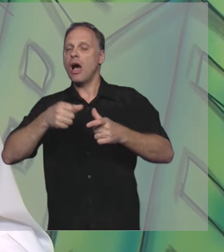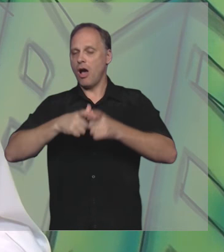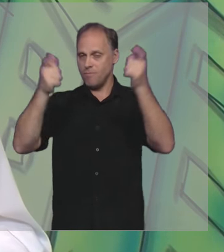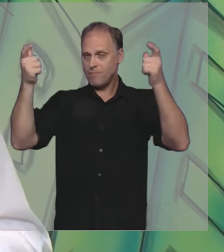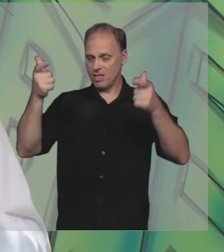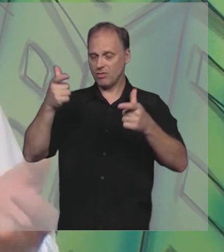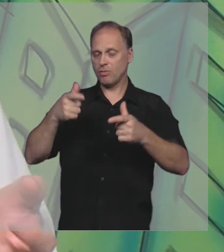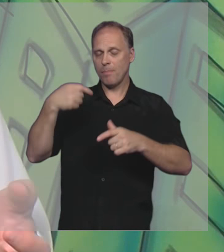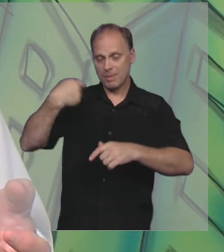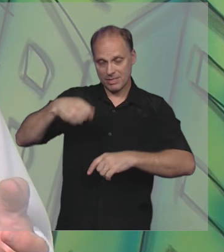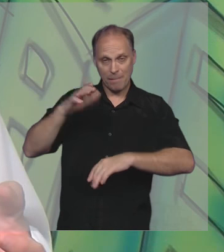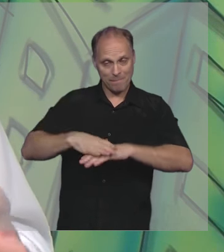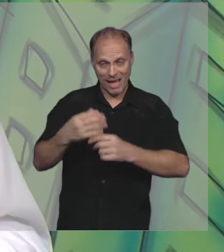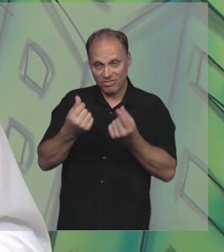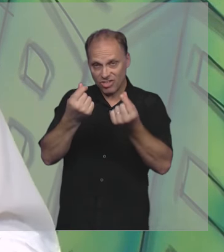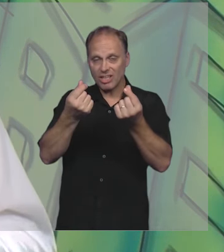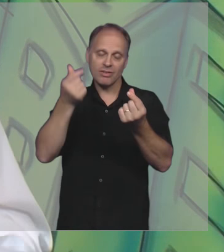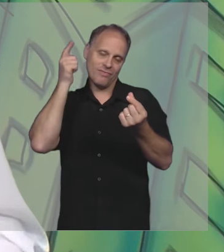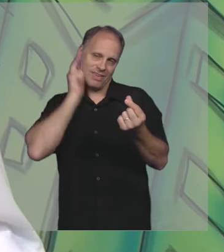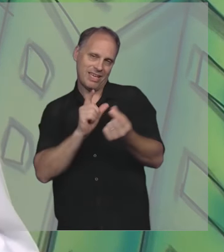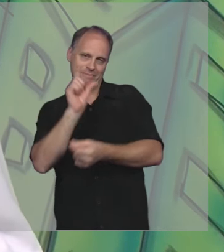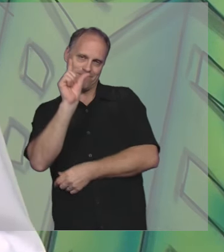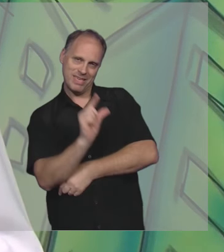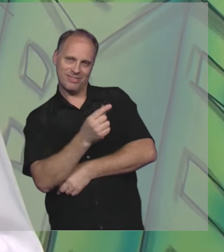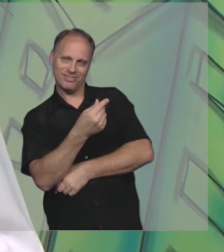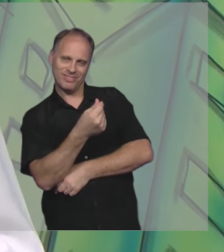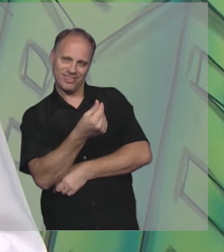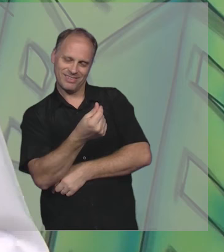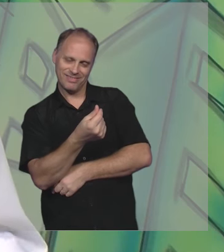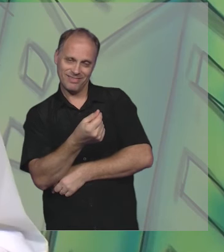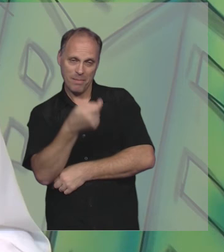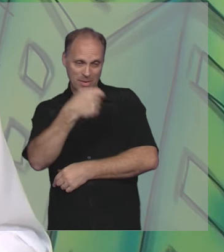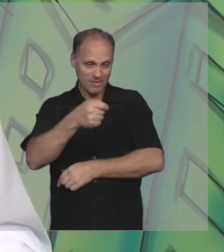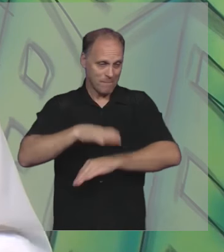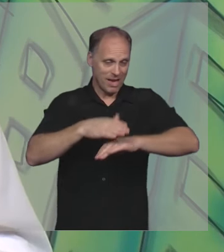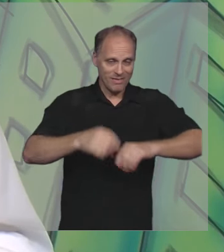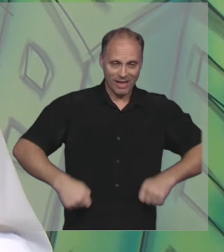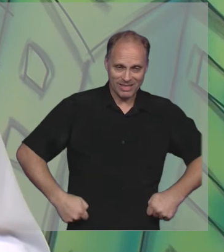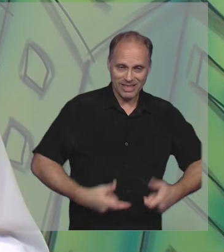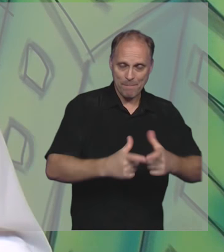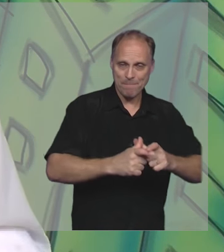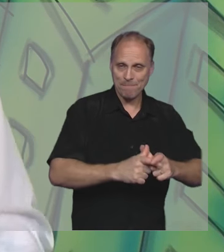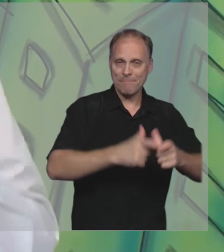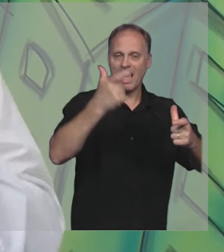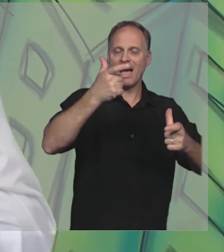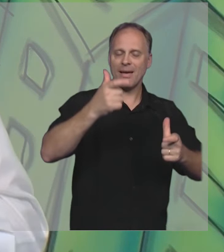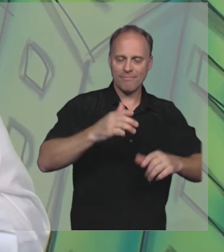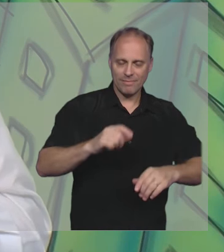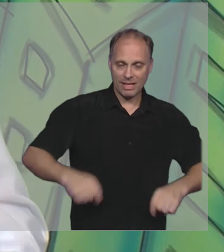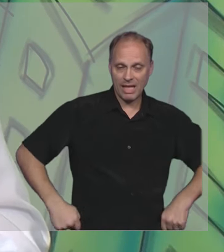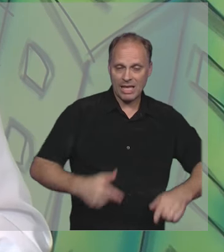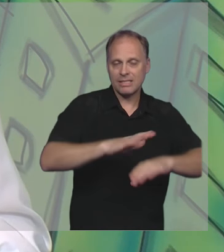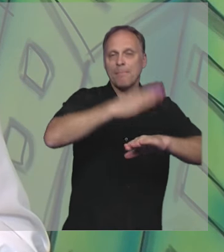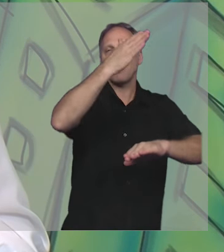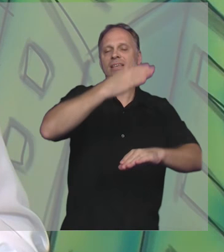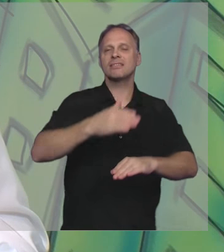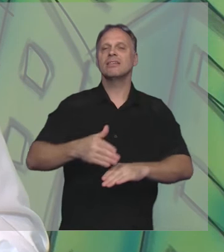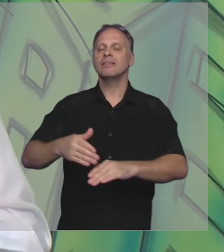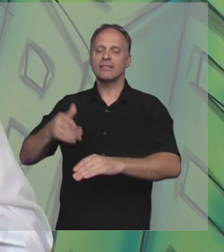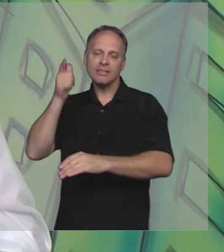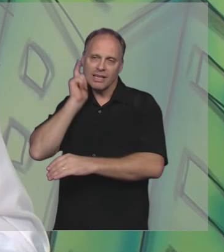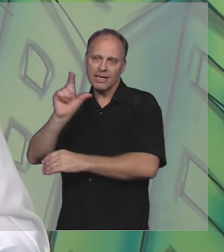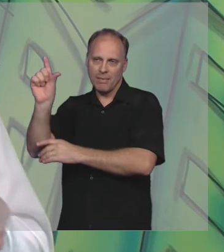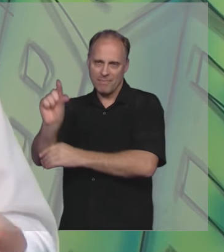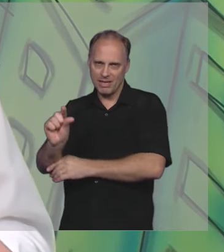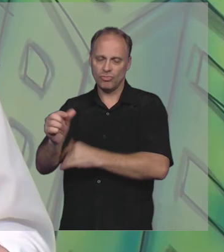vai precisar mais dinheiro e vai receber menos dinheiro. Então, tu vai ter um saldo negativo. Hoje, nós temos um saldo